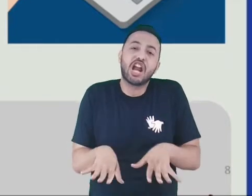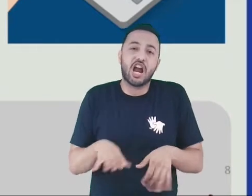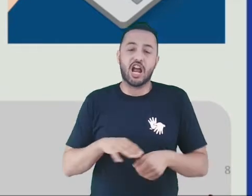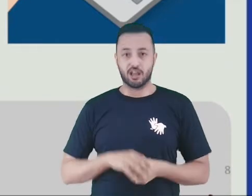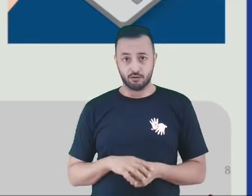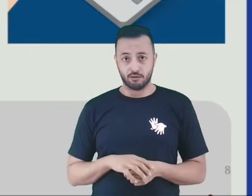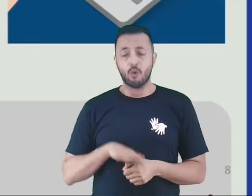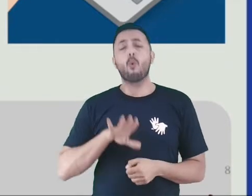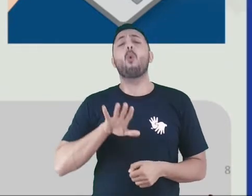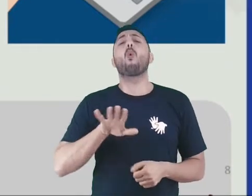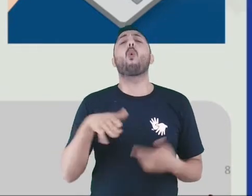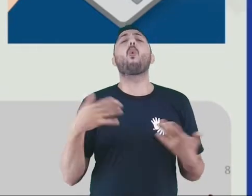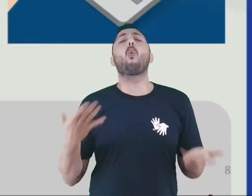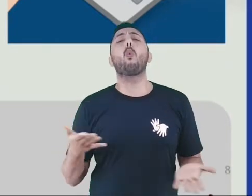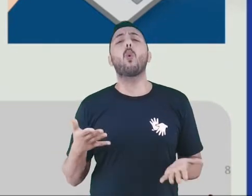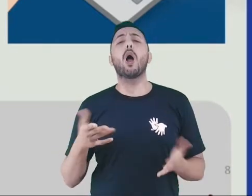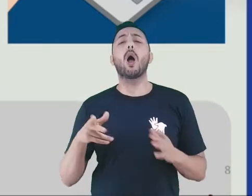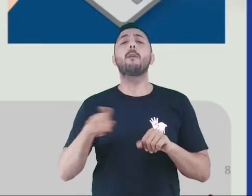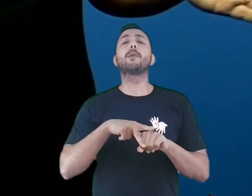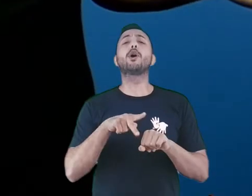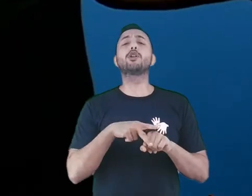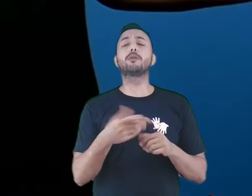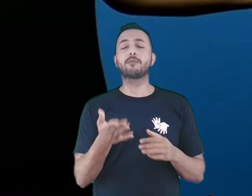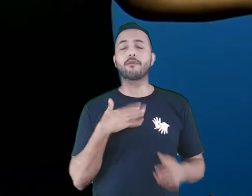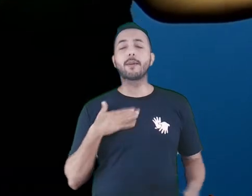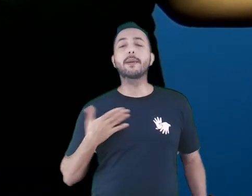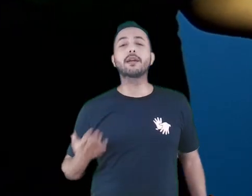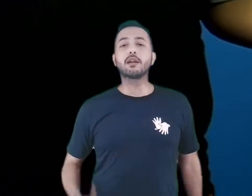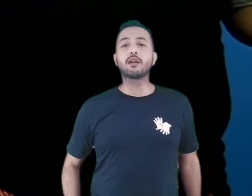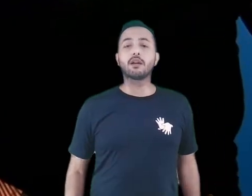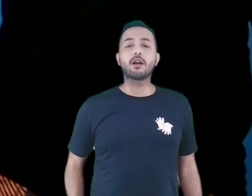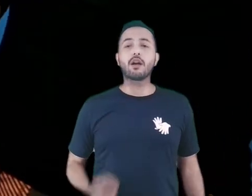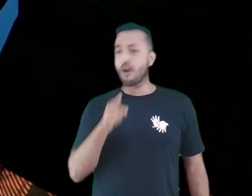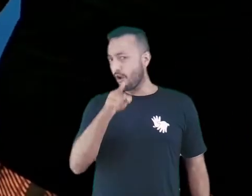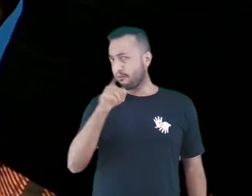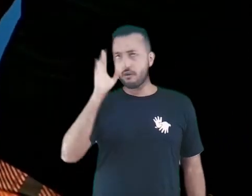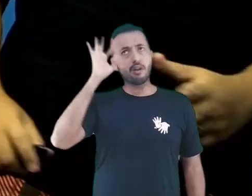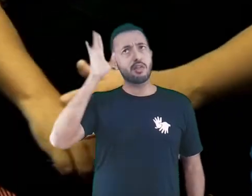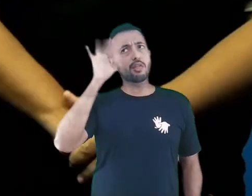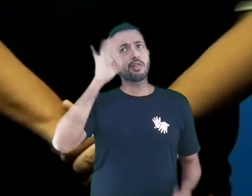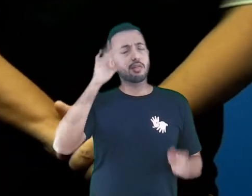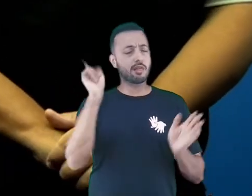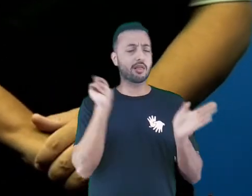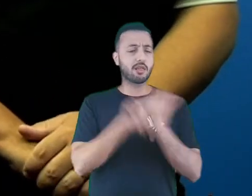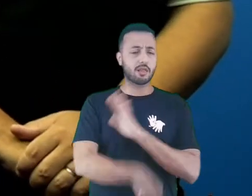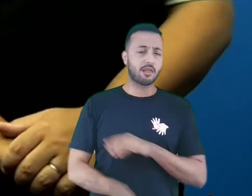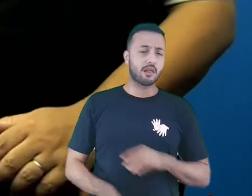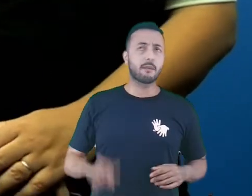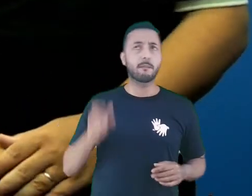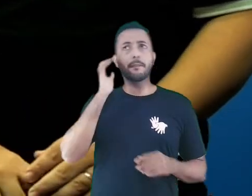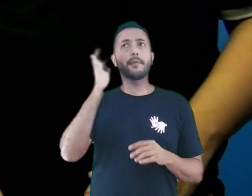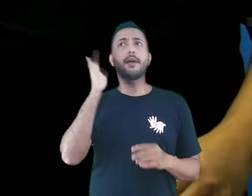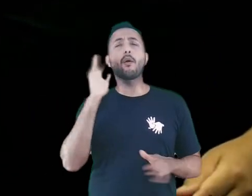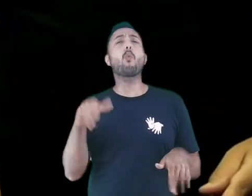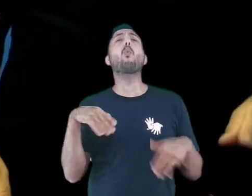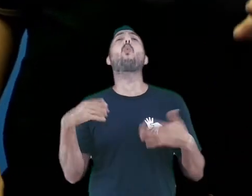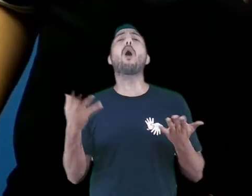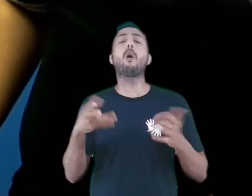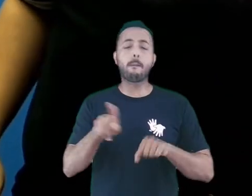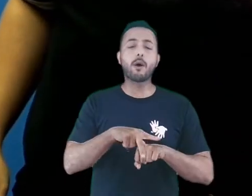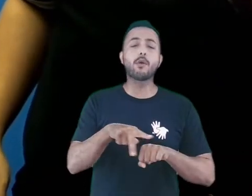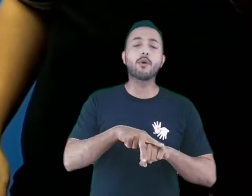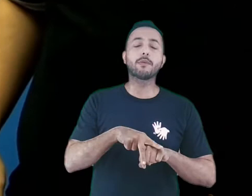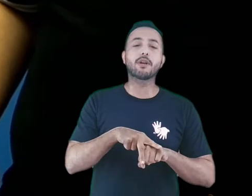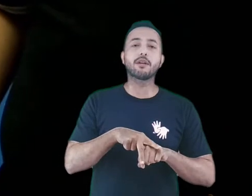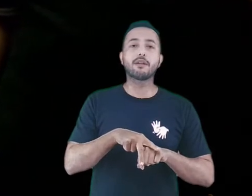o pronome aí? Tá bom? Volta para mim. Você está se perguntando, qual seria o pronome, professor?